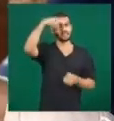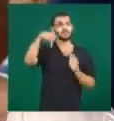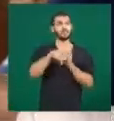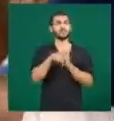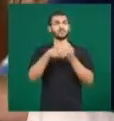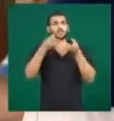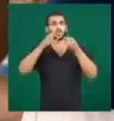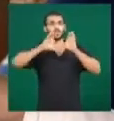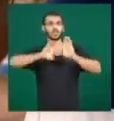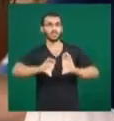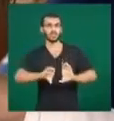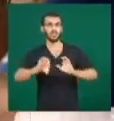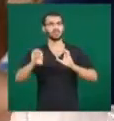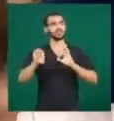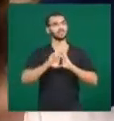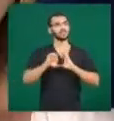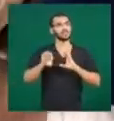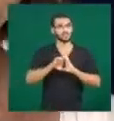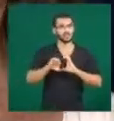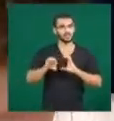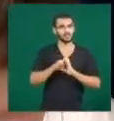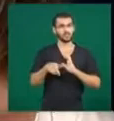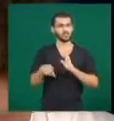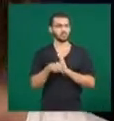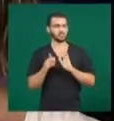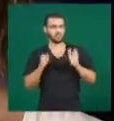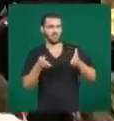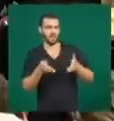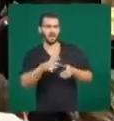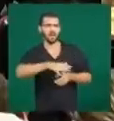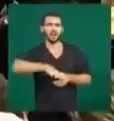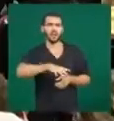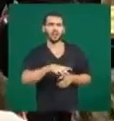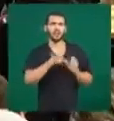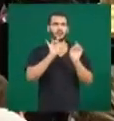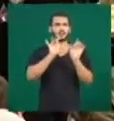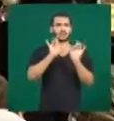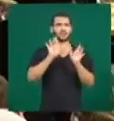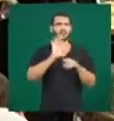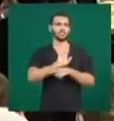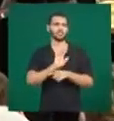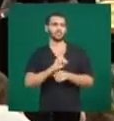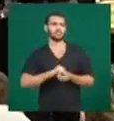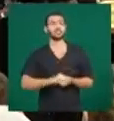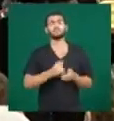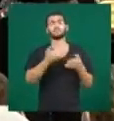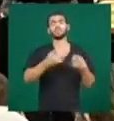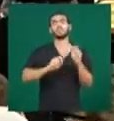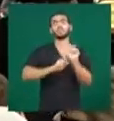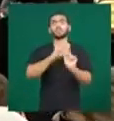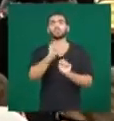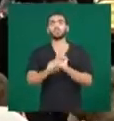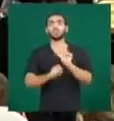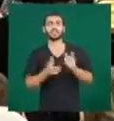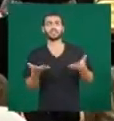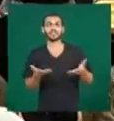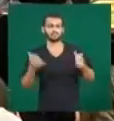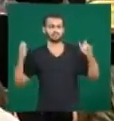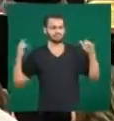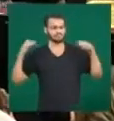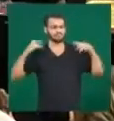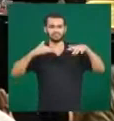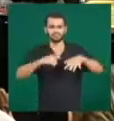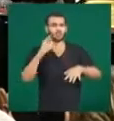Ensino, Pesquisa e Extensão e Atendimento em Educação Especial da UFO, conta que a ideia do evento é reunir os surdos de Uberlândia e região